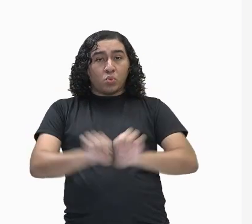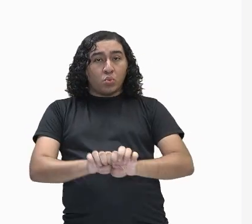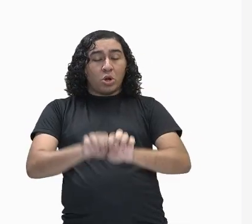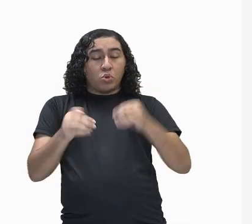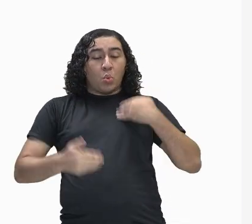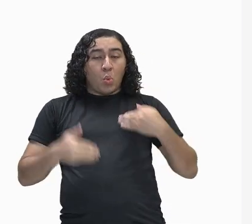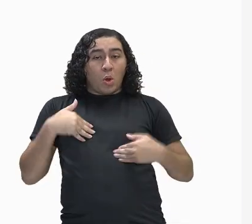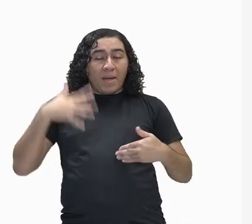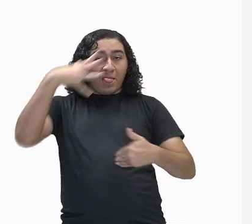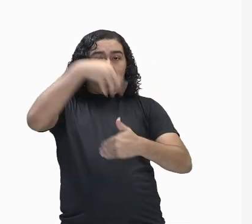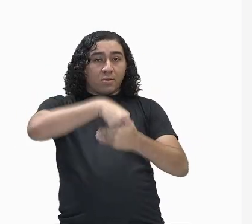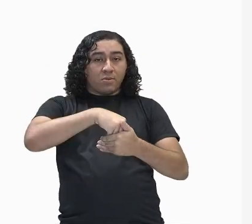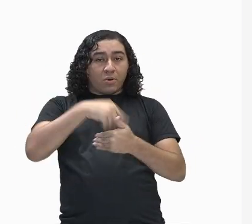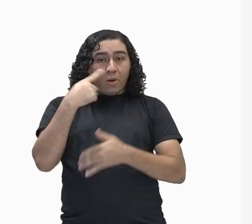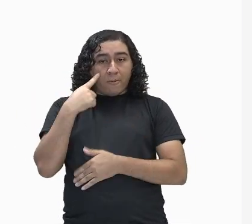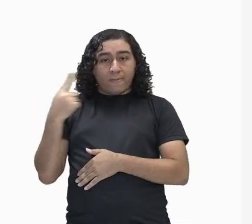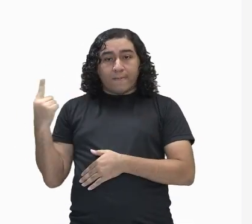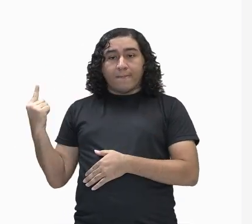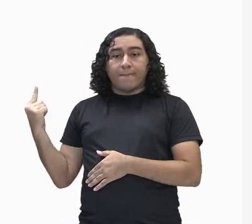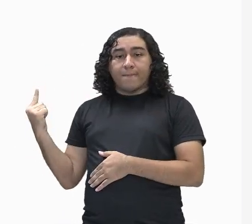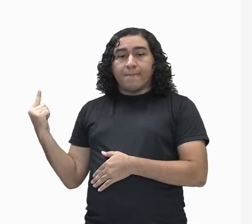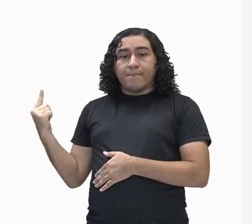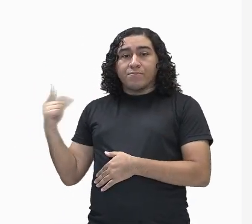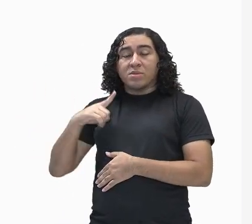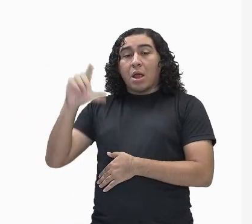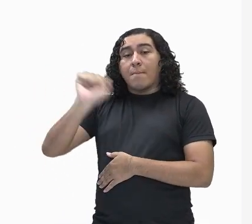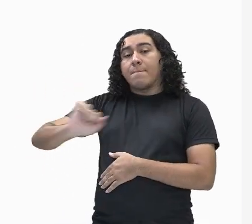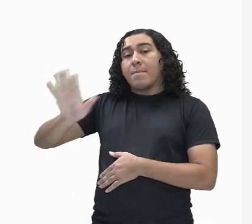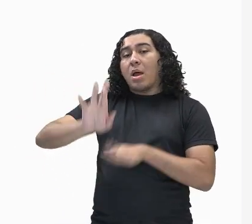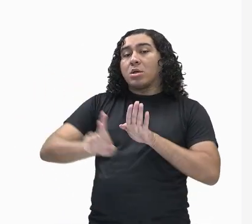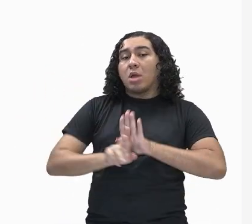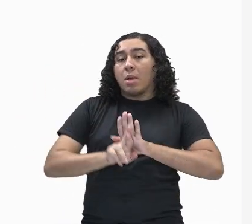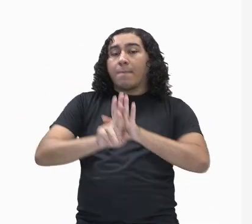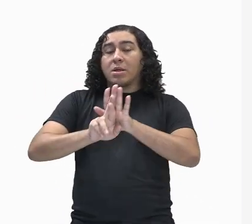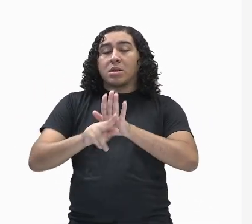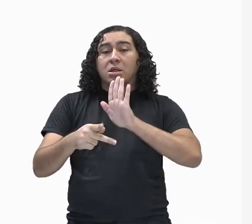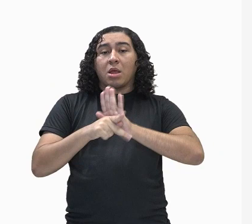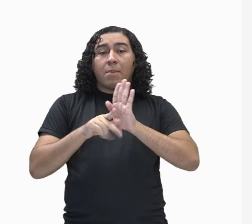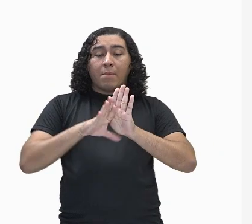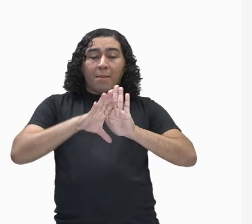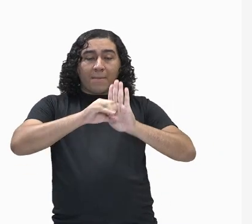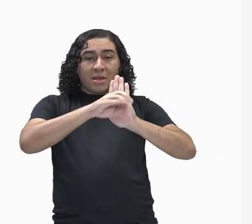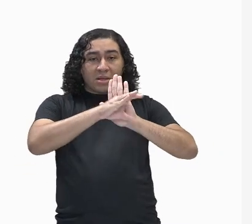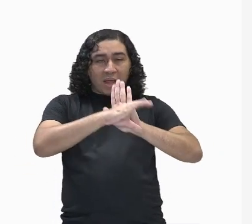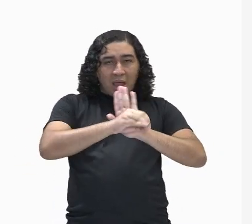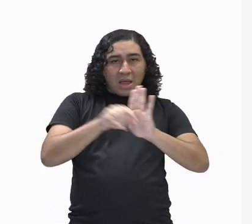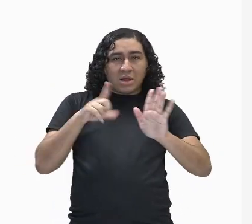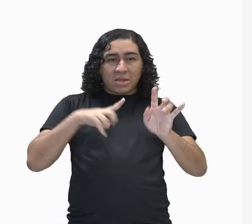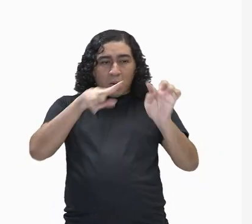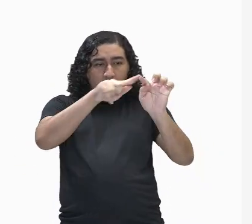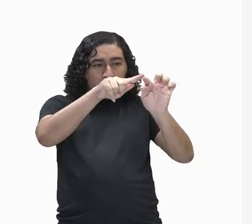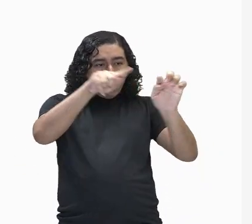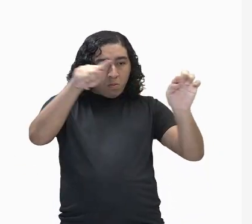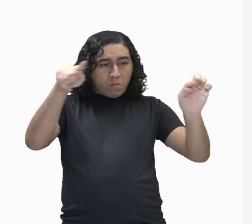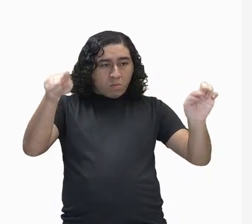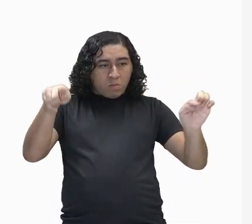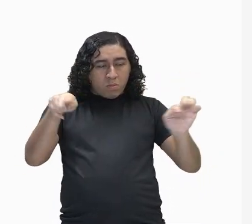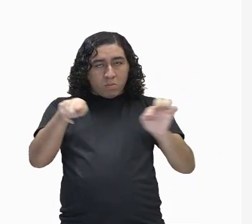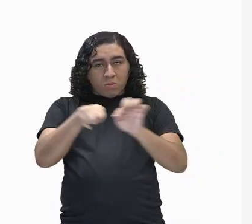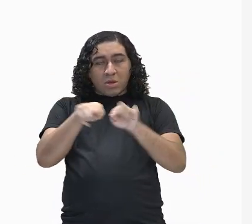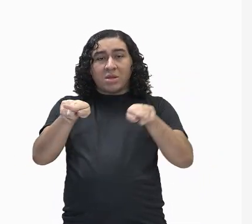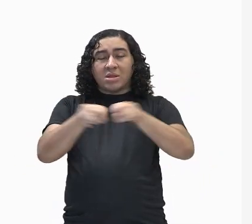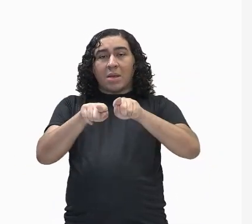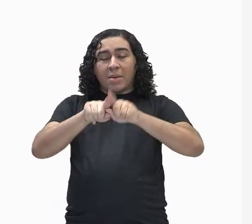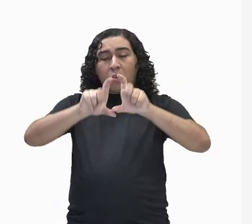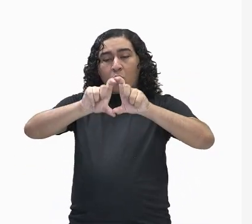bacteriana né então a gente tem essa imagem que representa pra gente uma bactéria a gente observa aí algumas